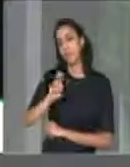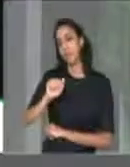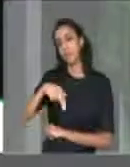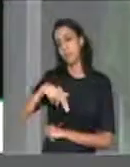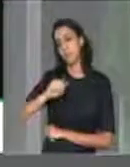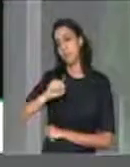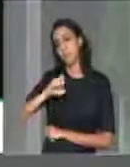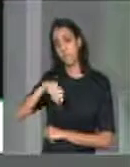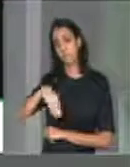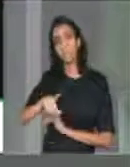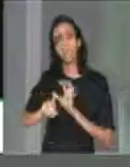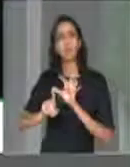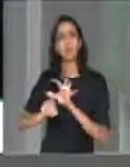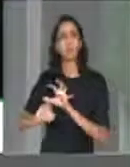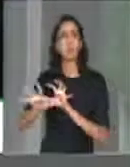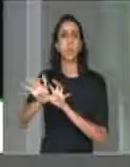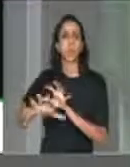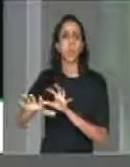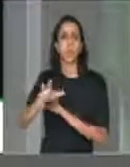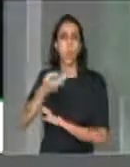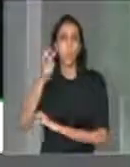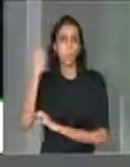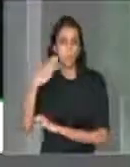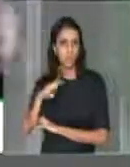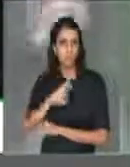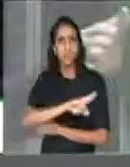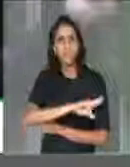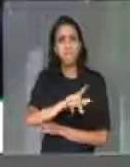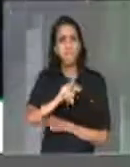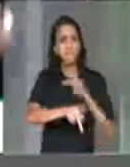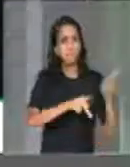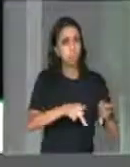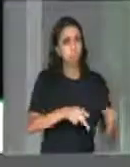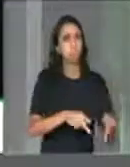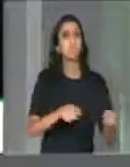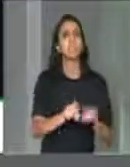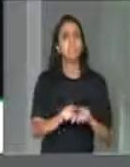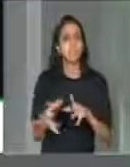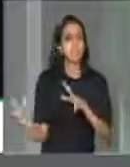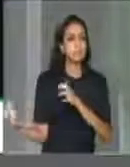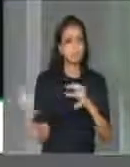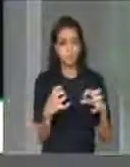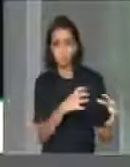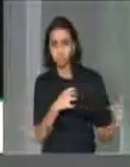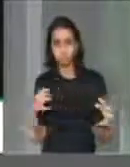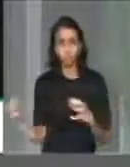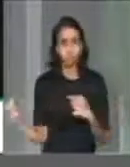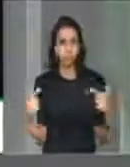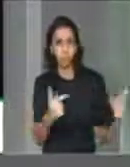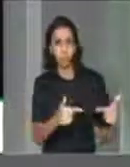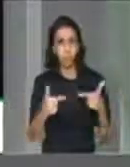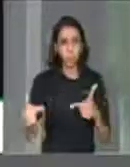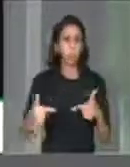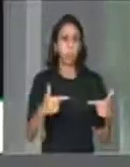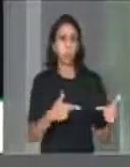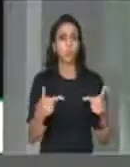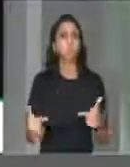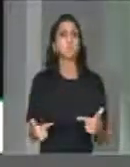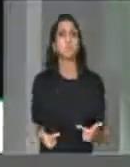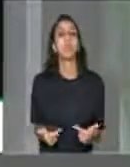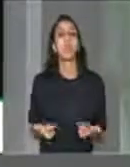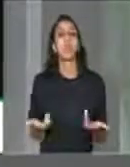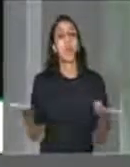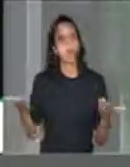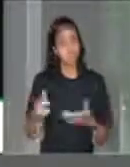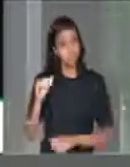Maranhão, mas quantas lutas populares se realizaram no Maranhão influenciaram o que hoje se considera